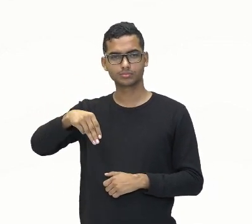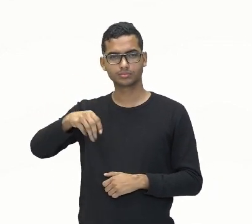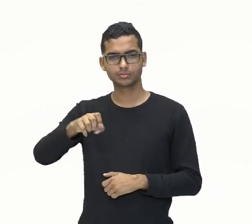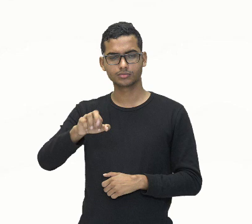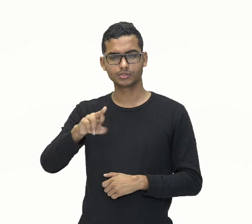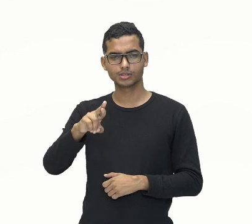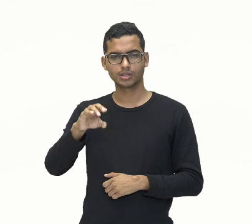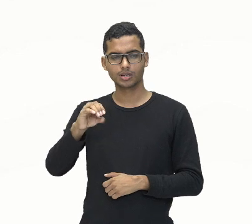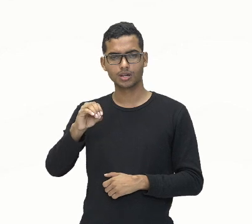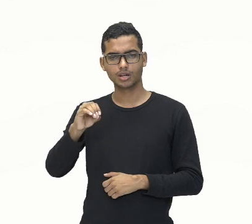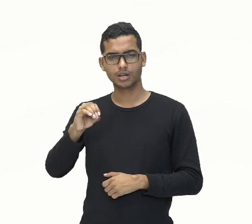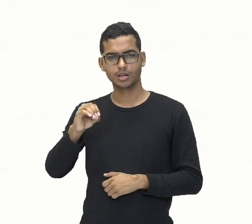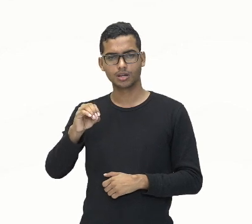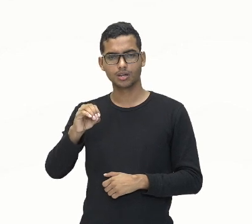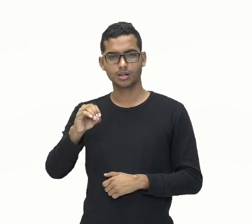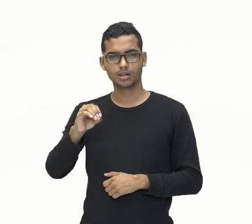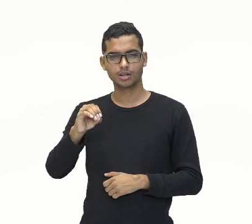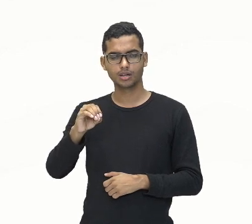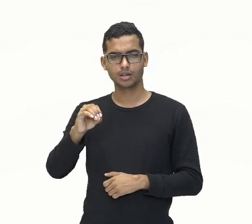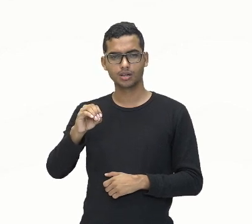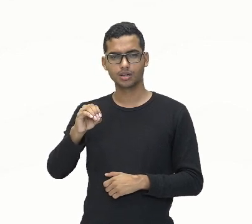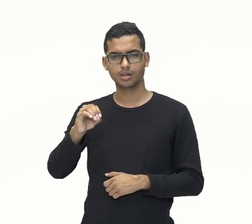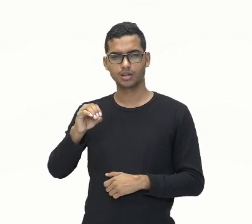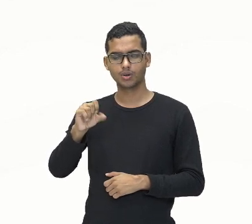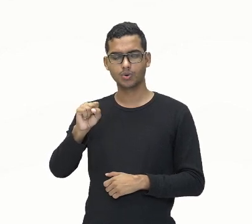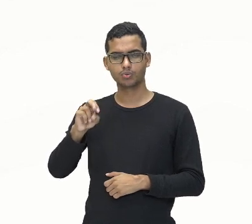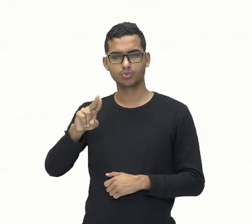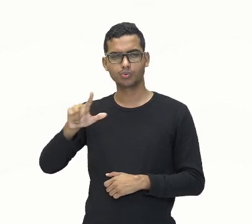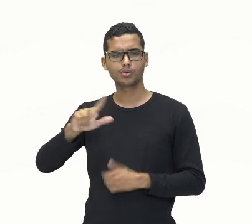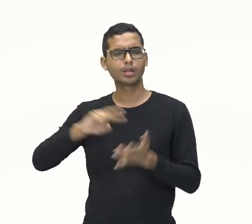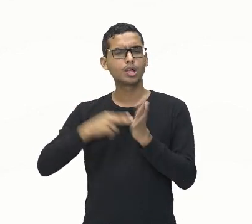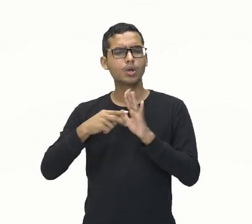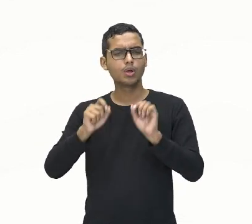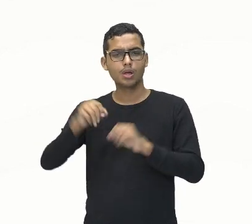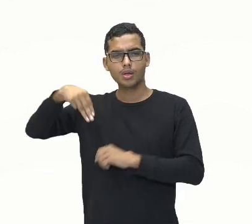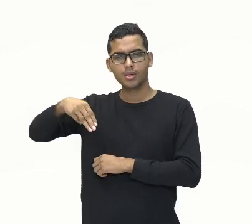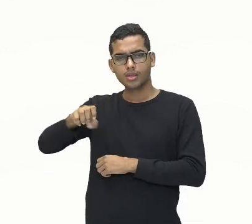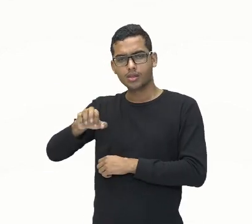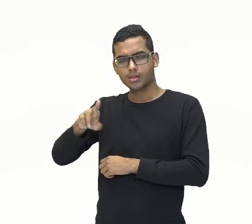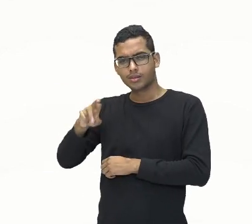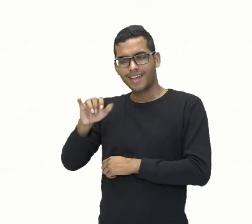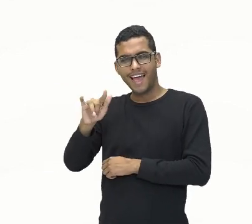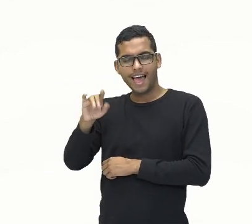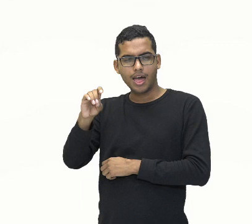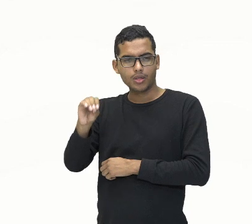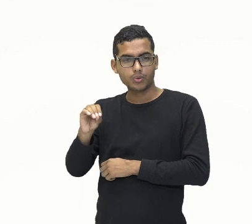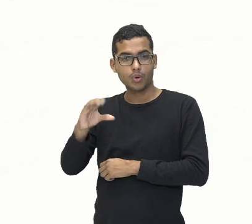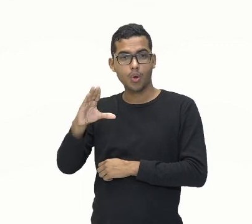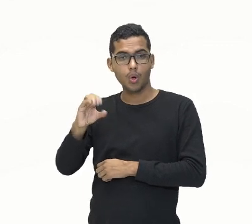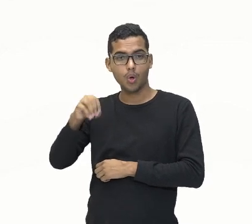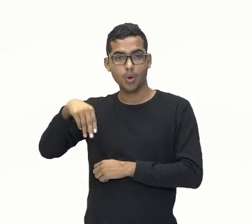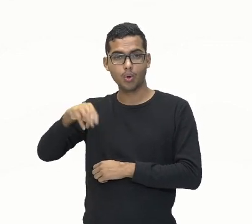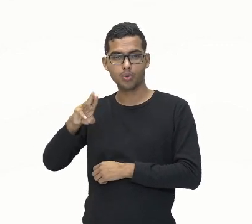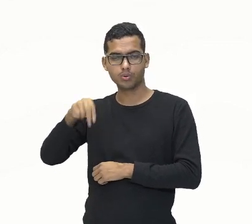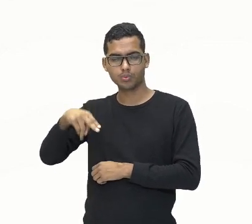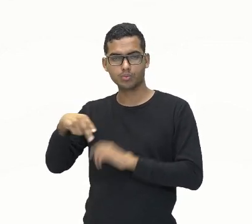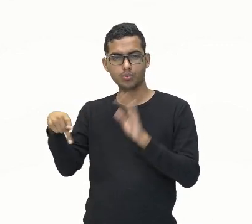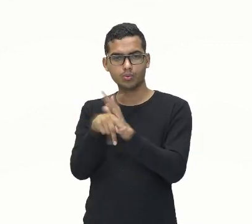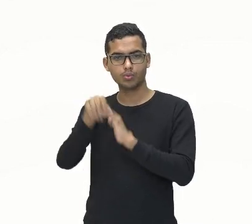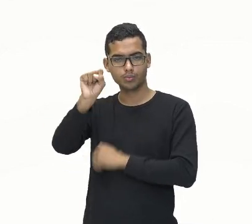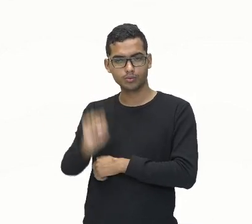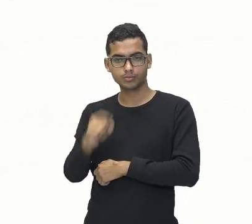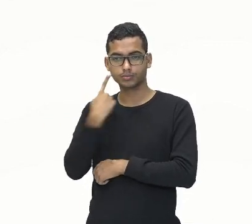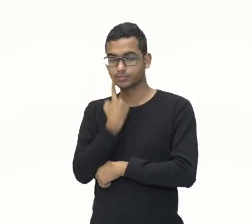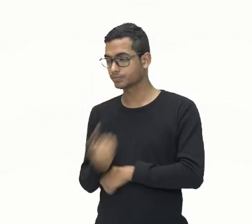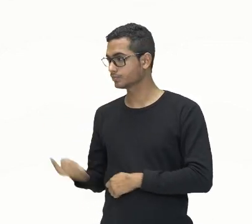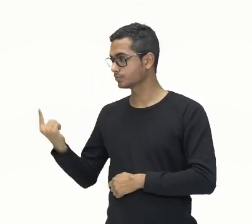do Sul. Então, quando você voltar lá, dar uma olhada nos tipos de blocos econômicos, você vai reconhecer quais são as